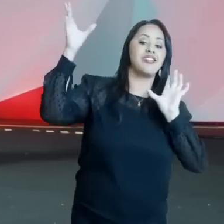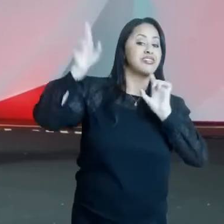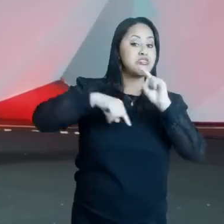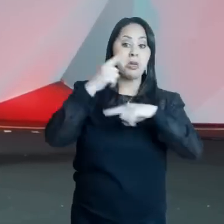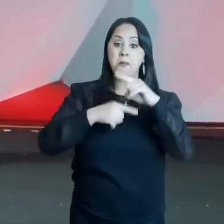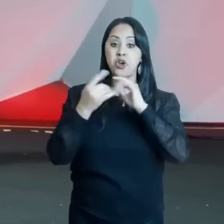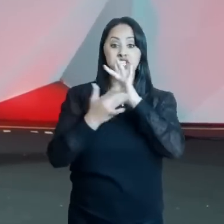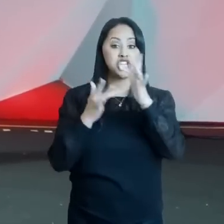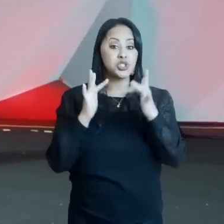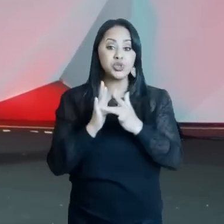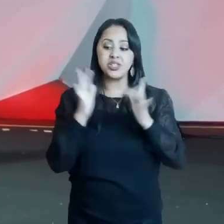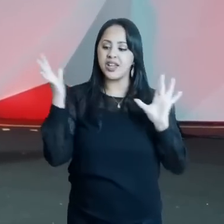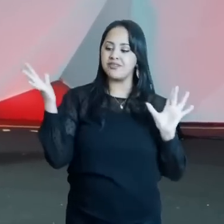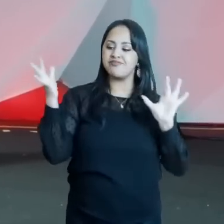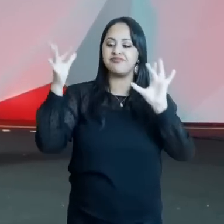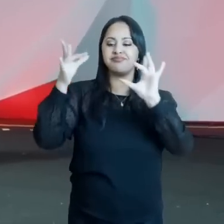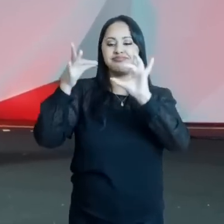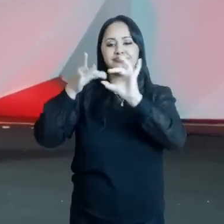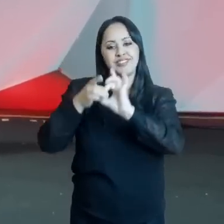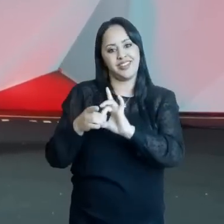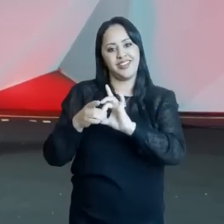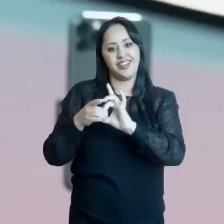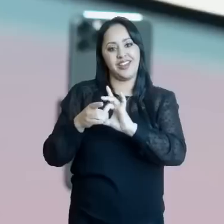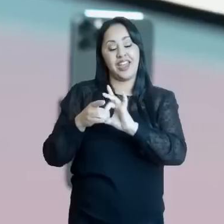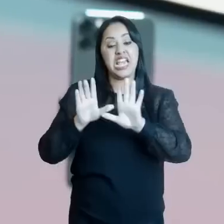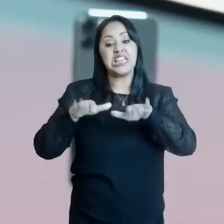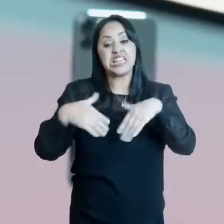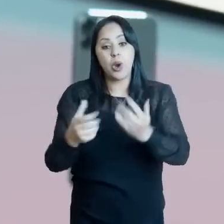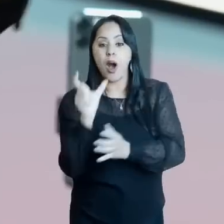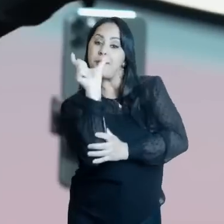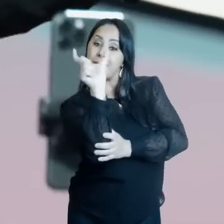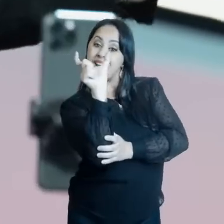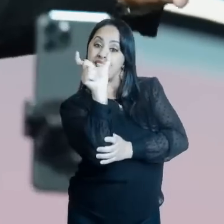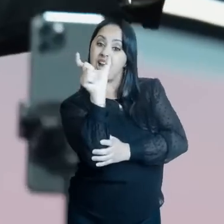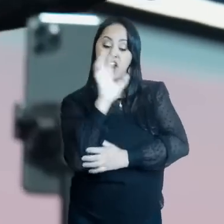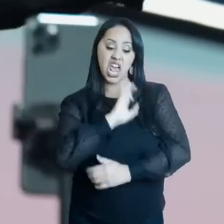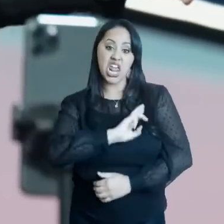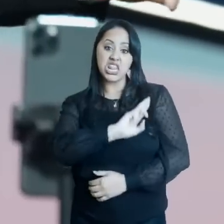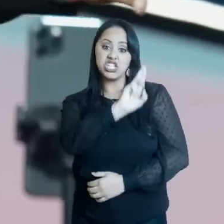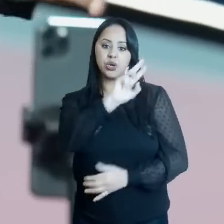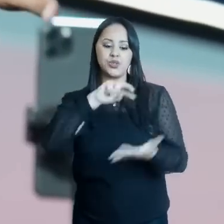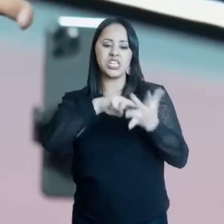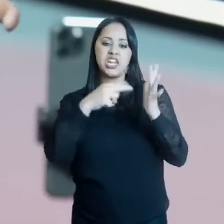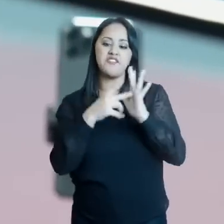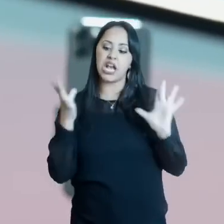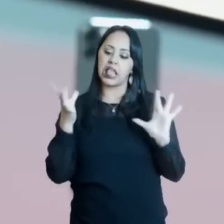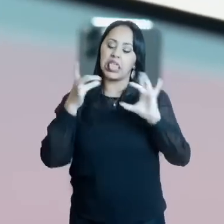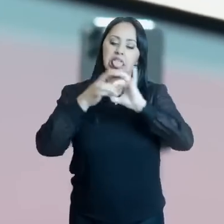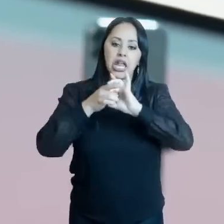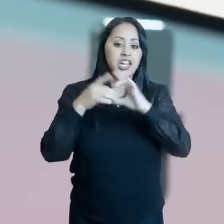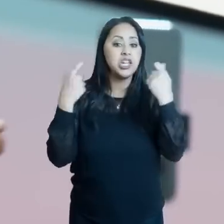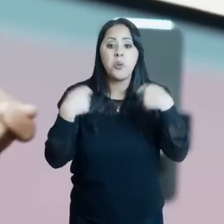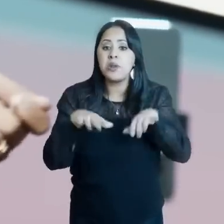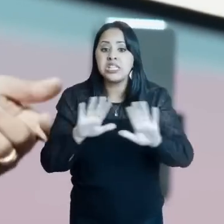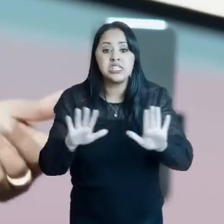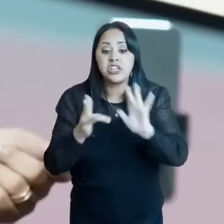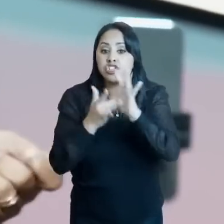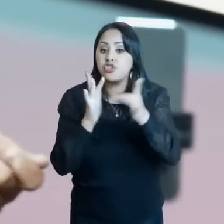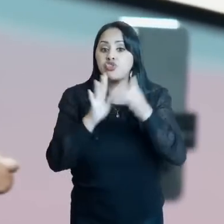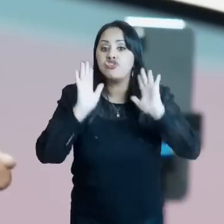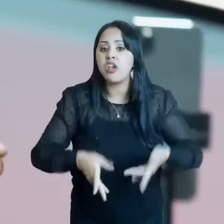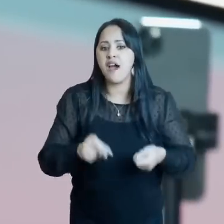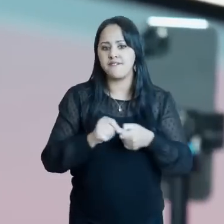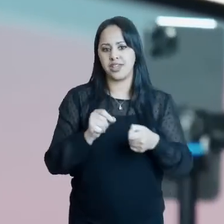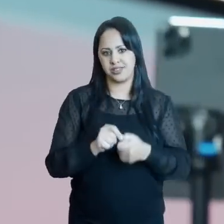da presença de Deus, que nem era Deus, a presença de Deus ali, que eles chegavam próximo da presença de Deus, eles iam amarrados por